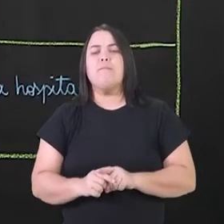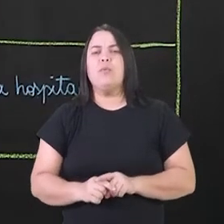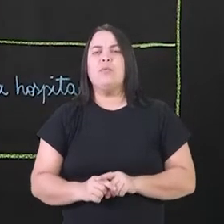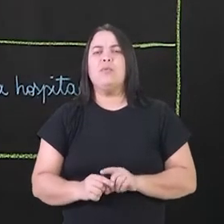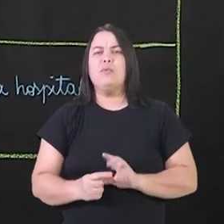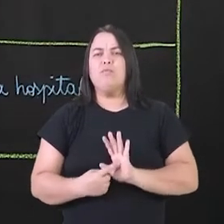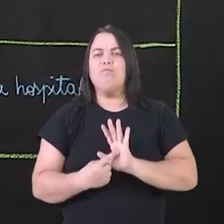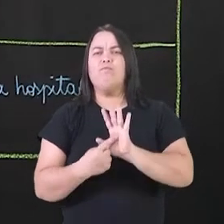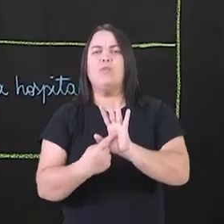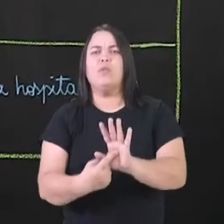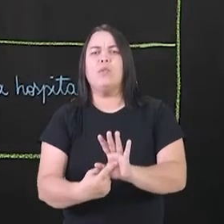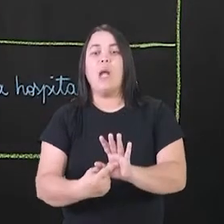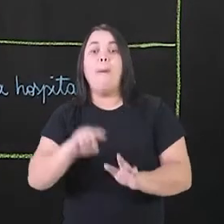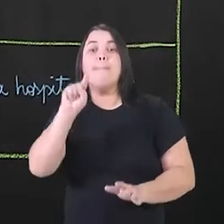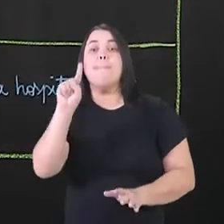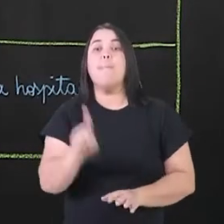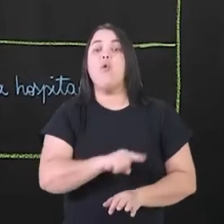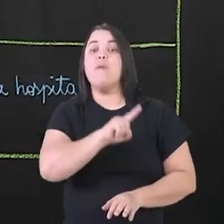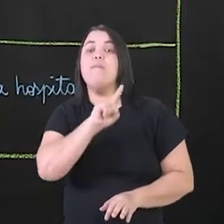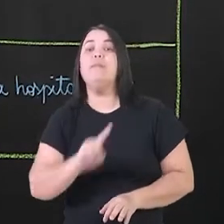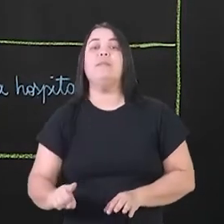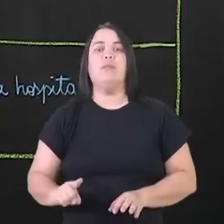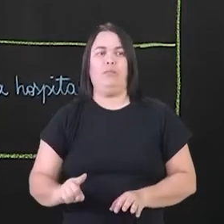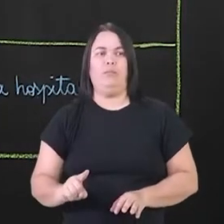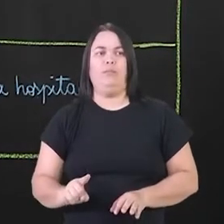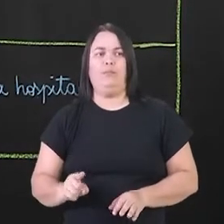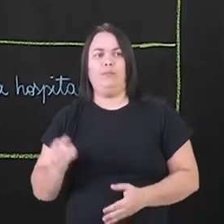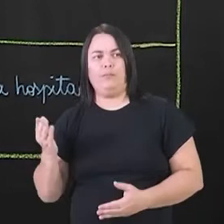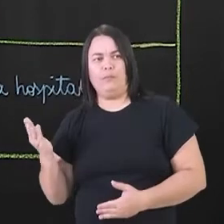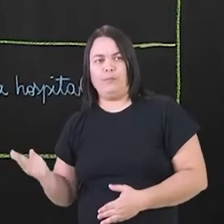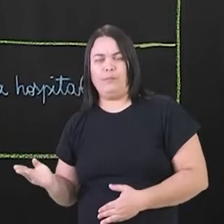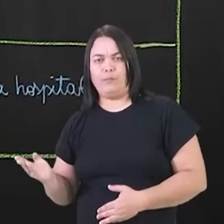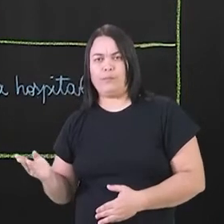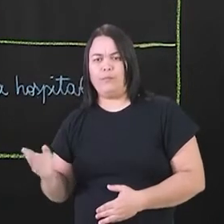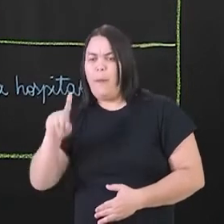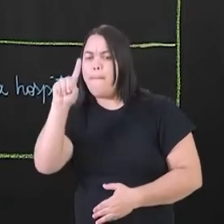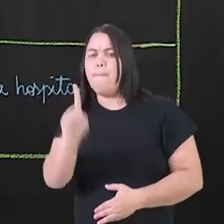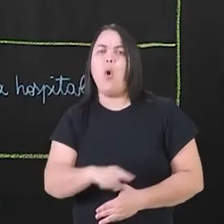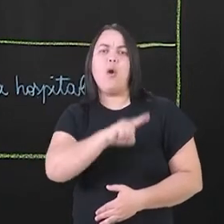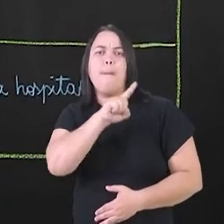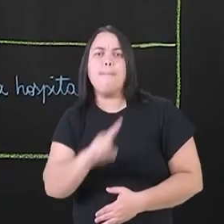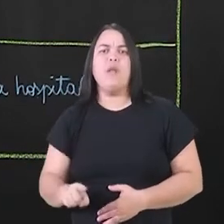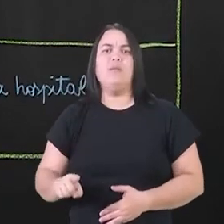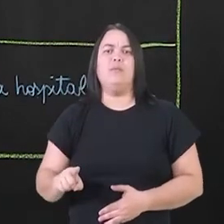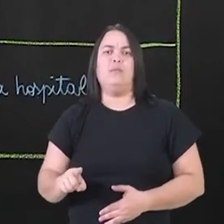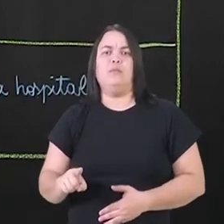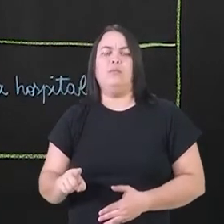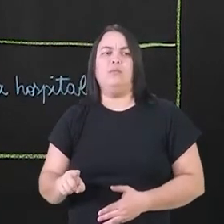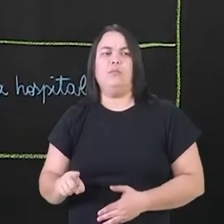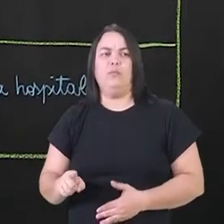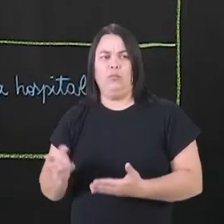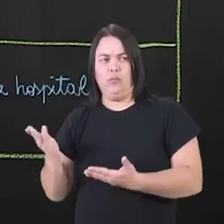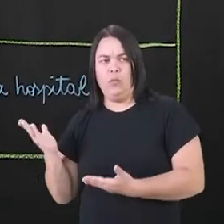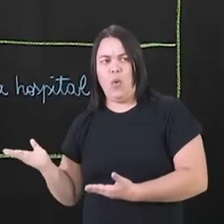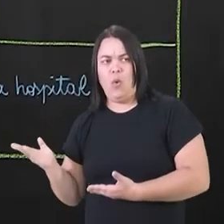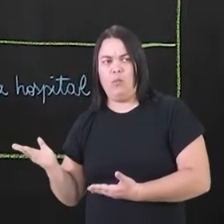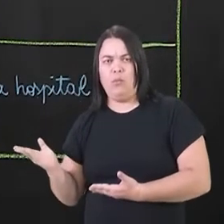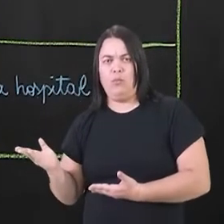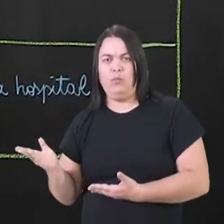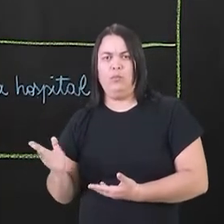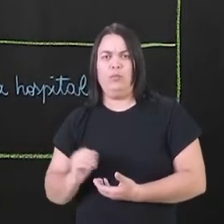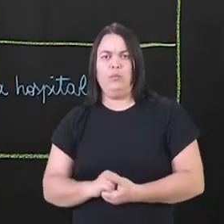uma proibição. In English we say prohibition, prohibition. E aí, olha aqui uma